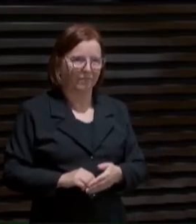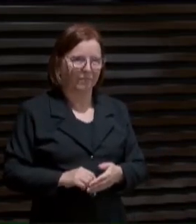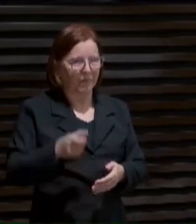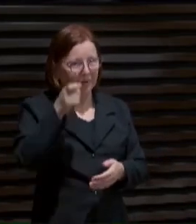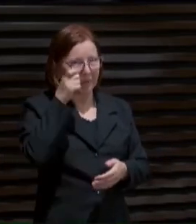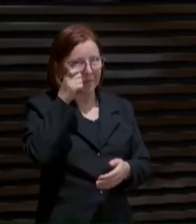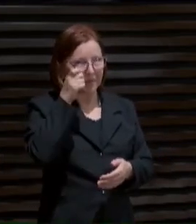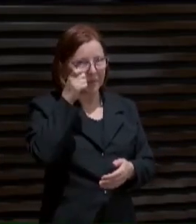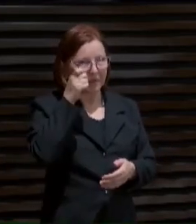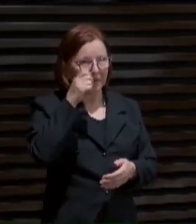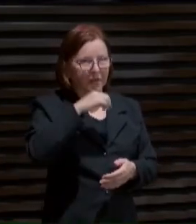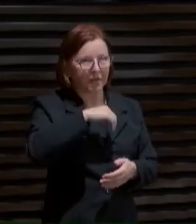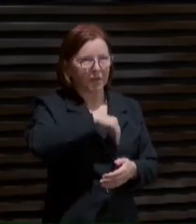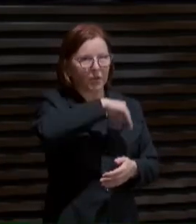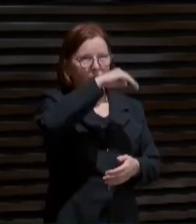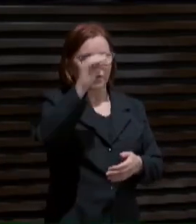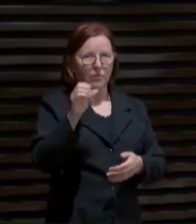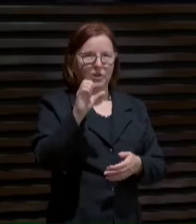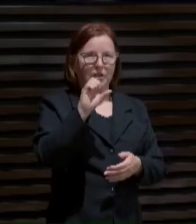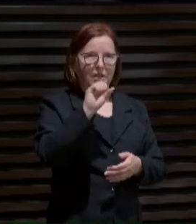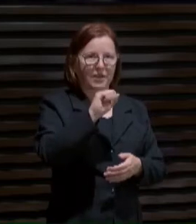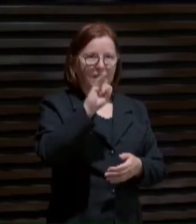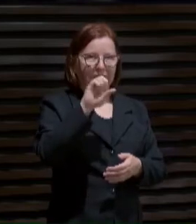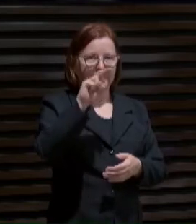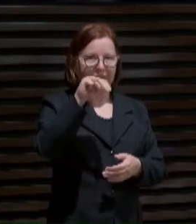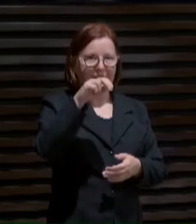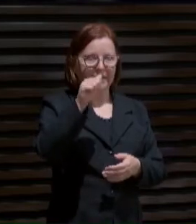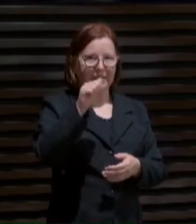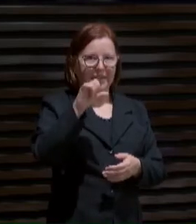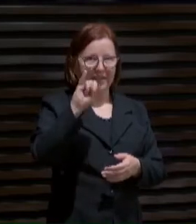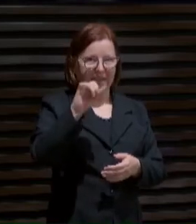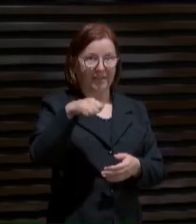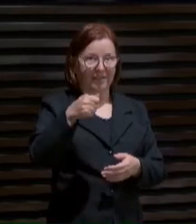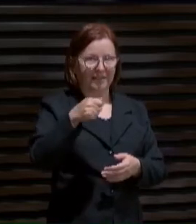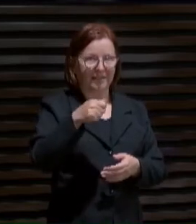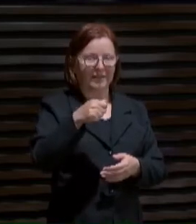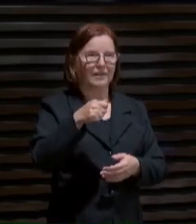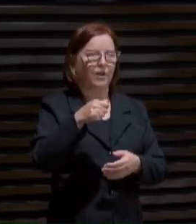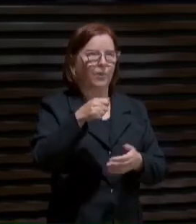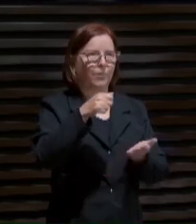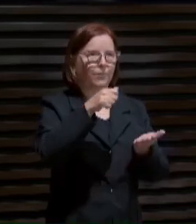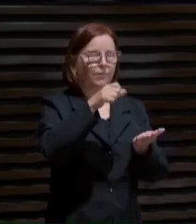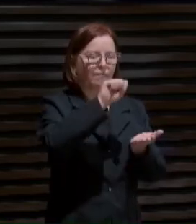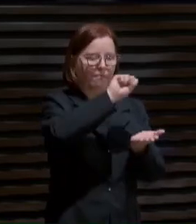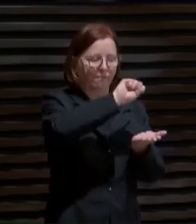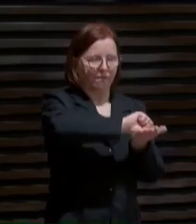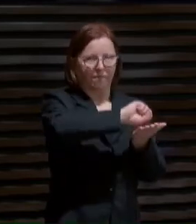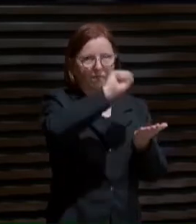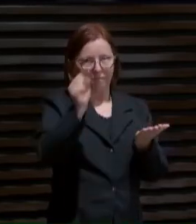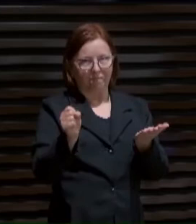mas está em Êxodo capítulo 19 Versículo 12 13 até um animal que se